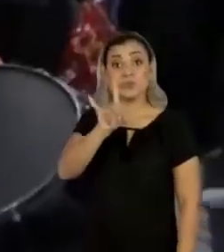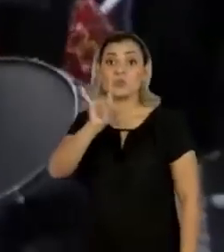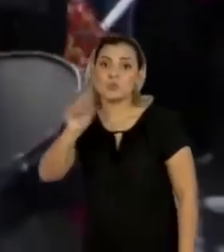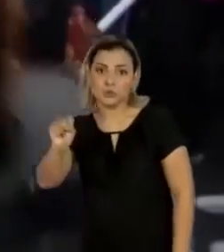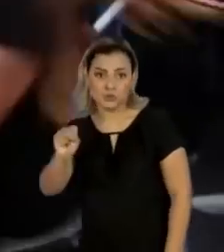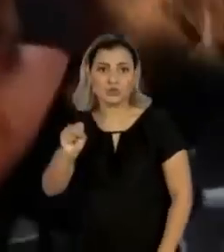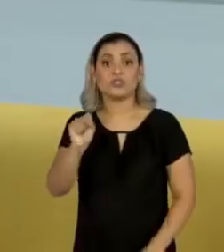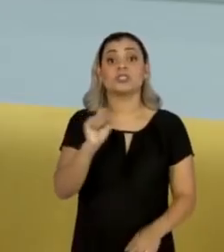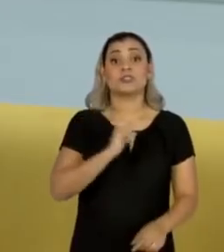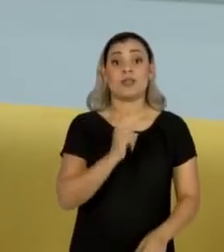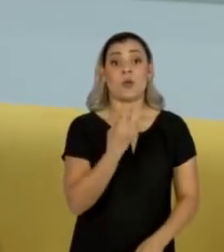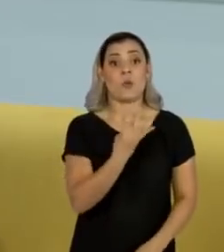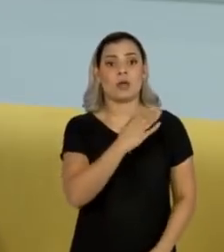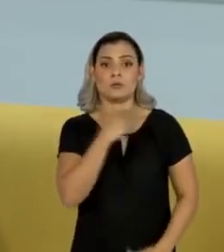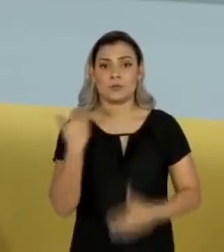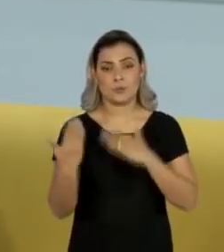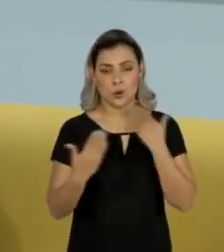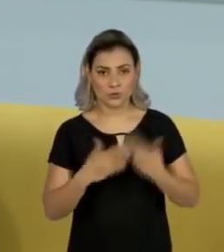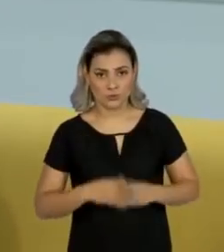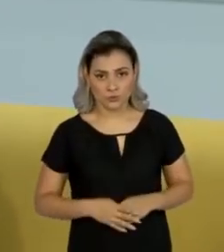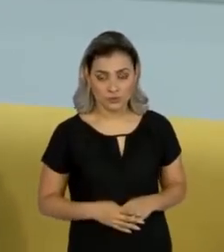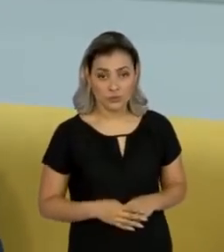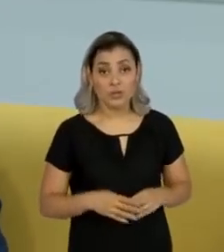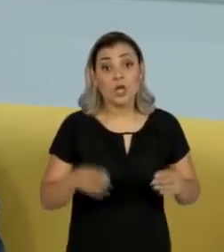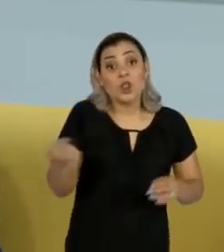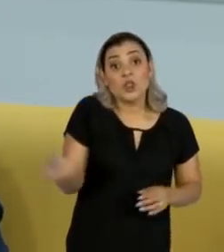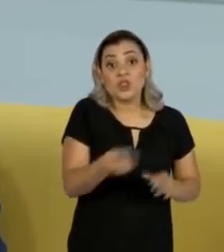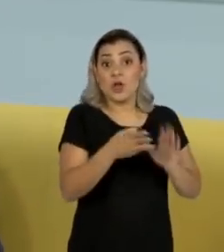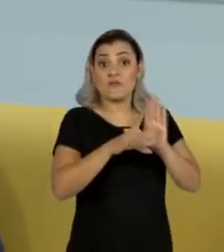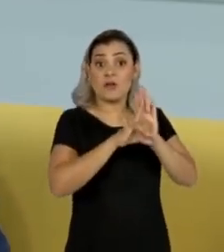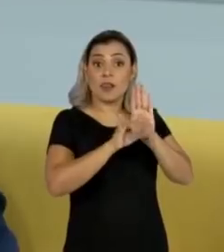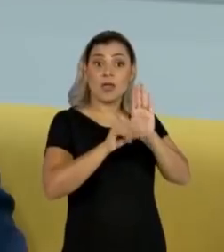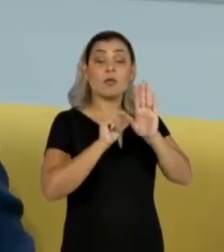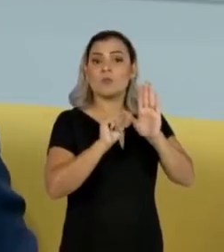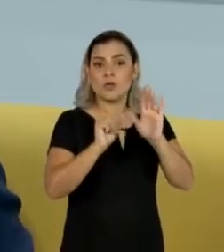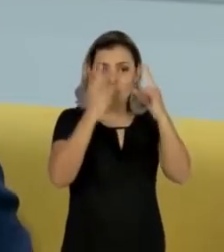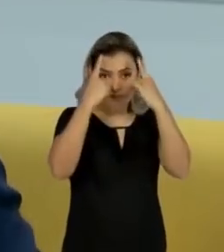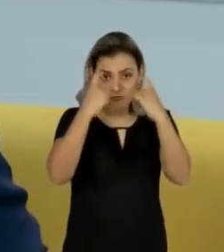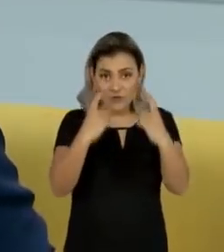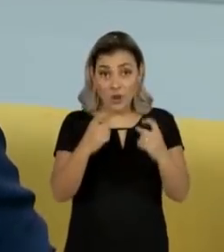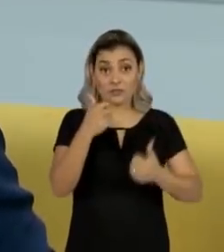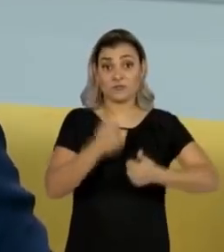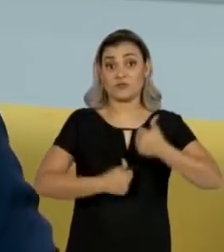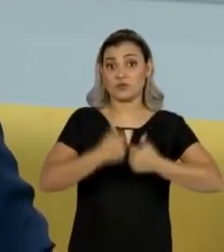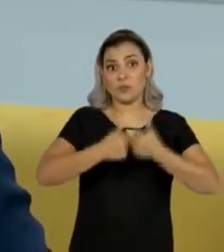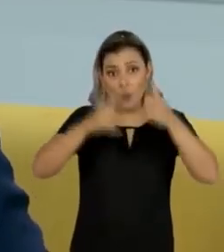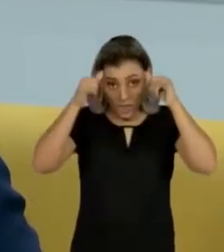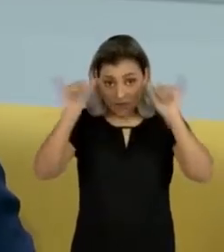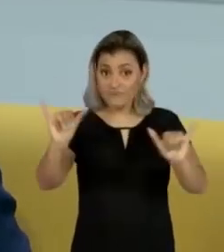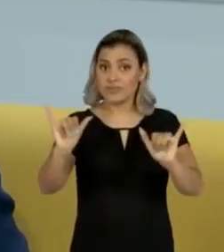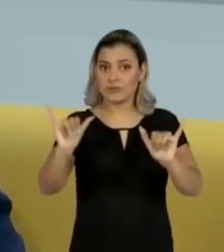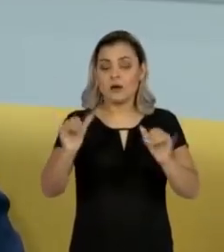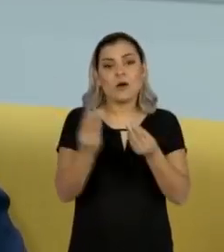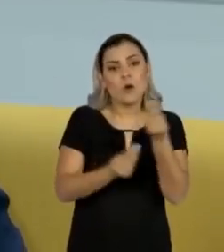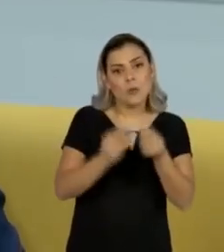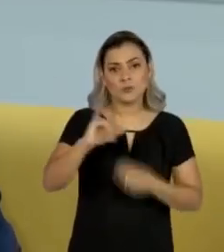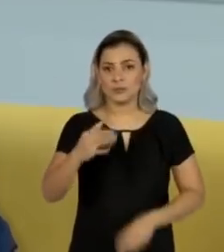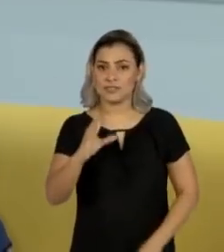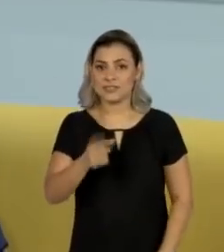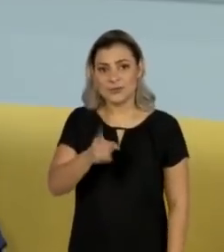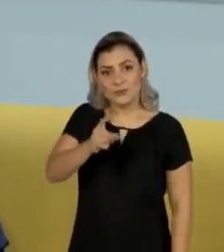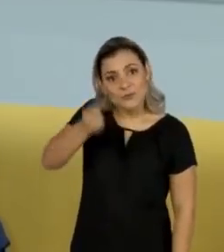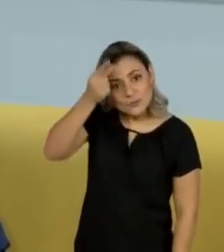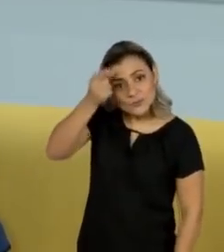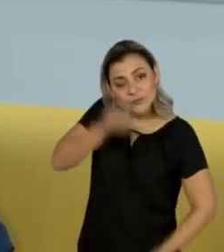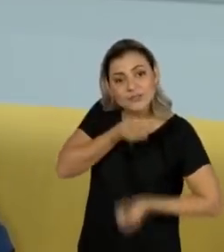4 mortos. E ainda a nova lei para coibir a violência no futebol. JC1 Cultura de